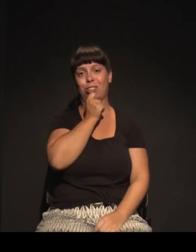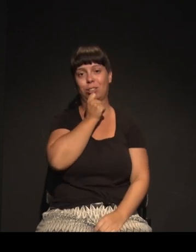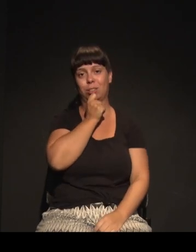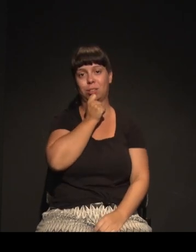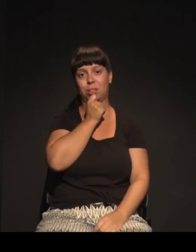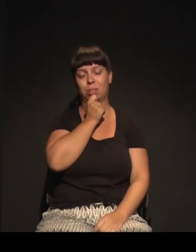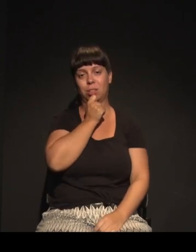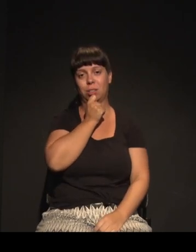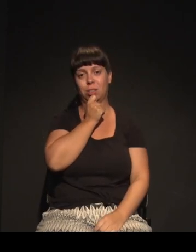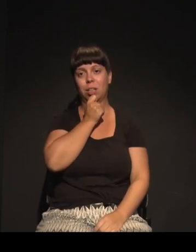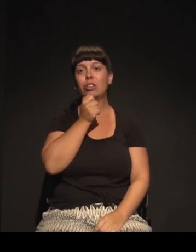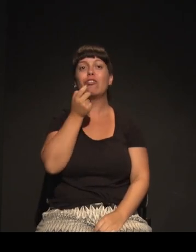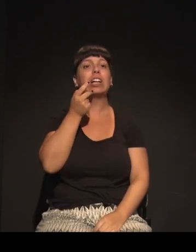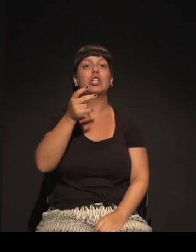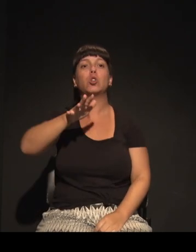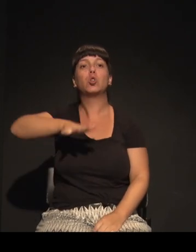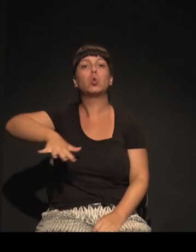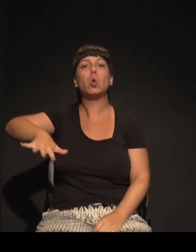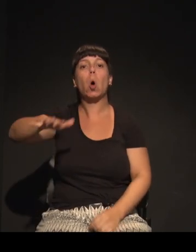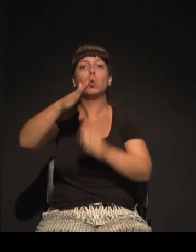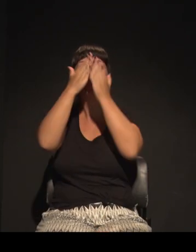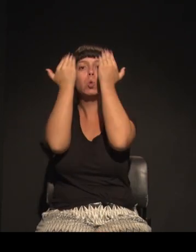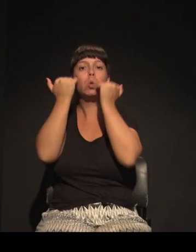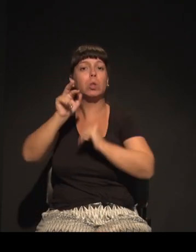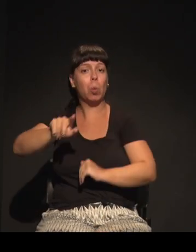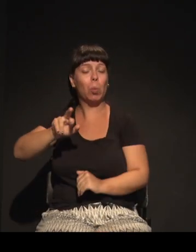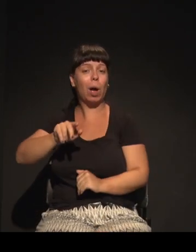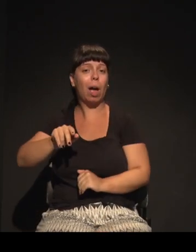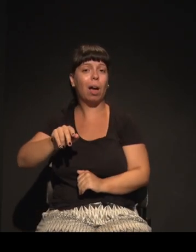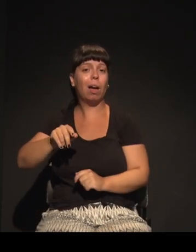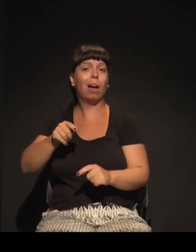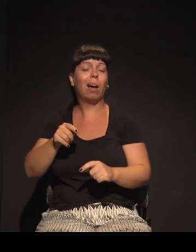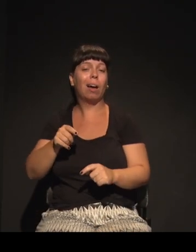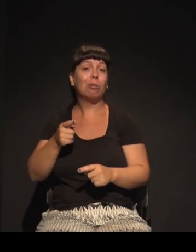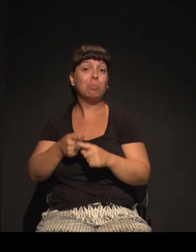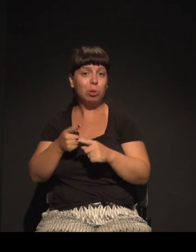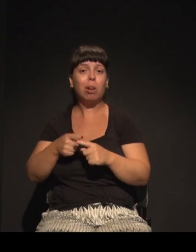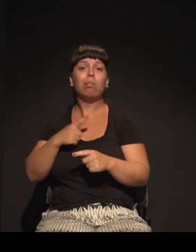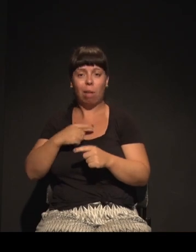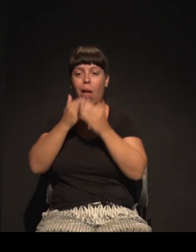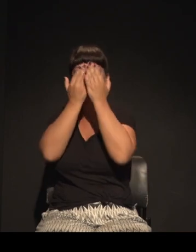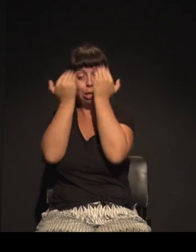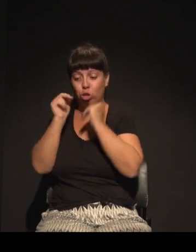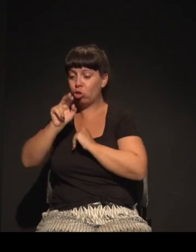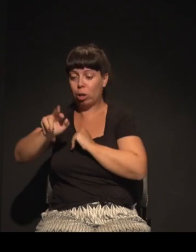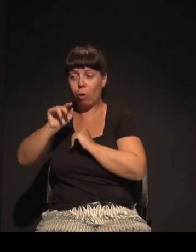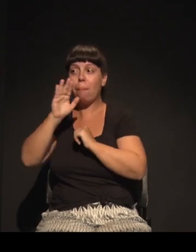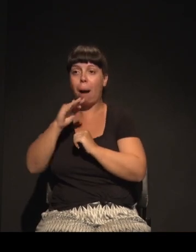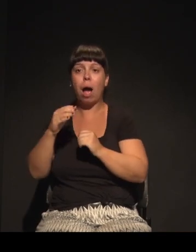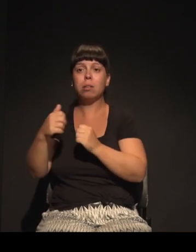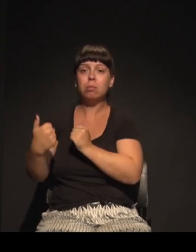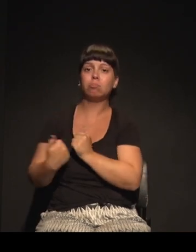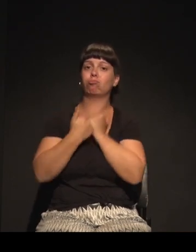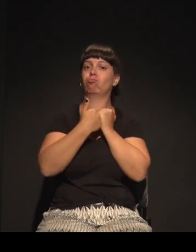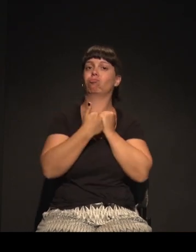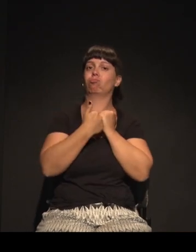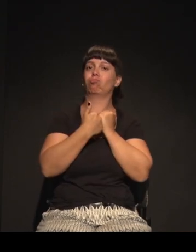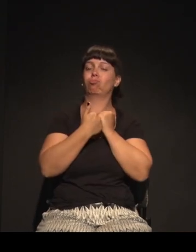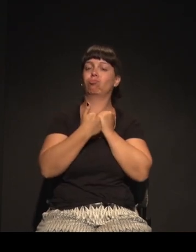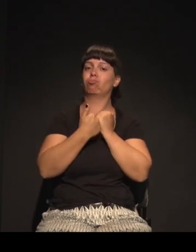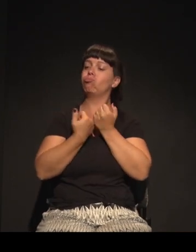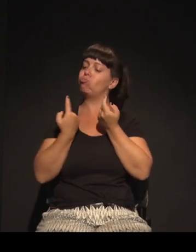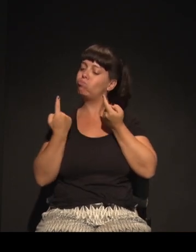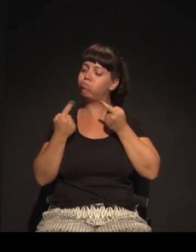todos não indígena porque muitos não indígena eles são a favor da gente caminha junto com a gente e eu